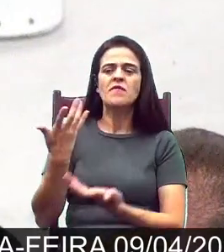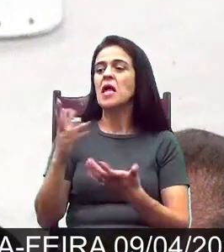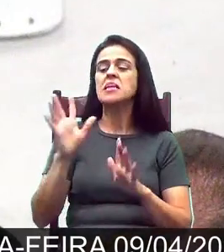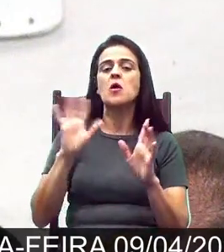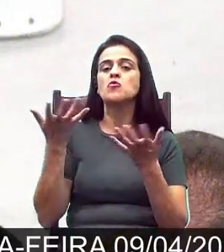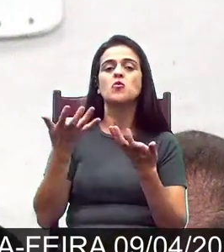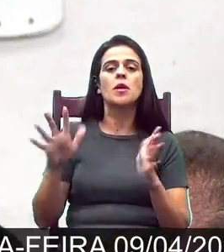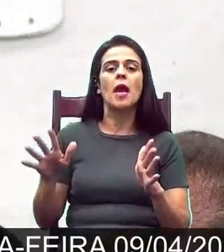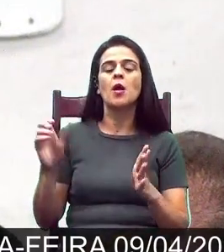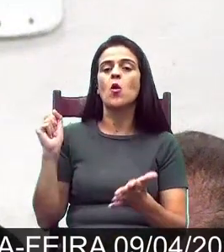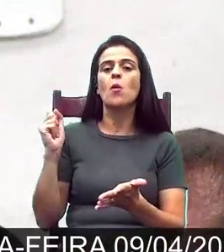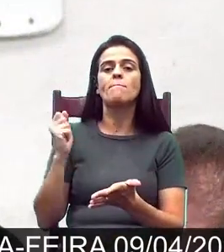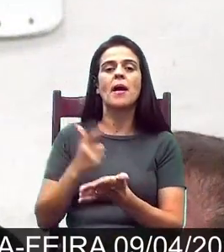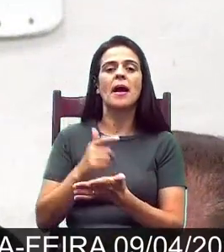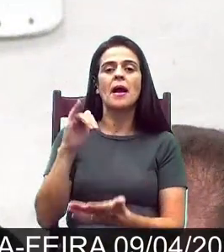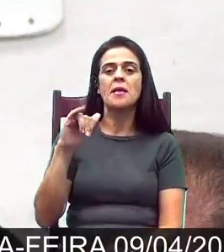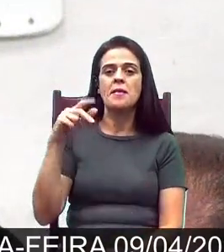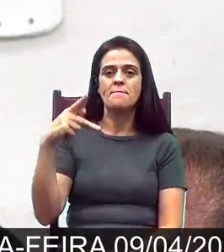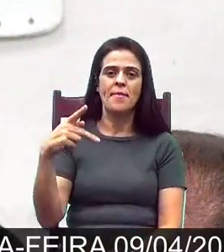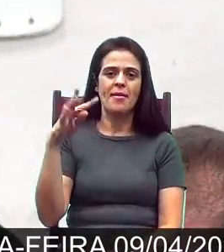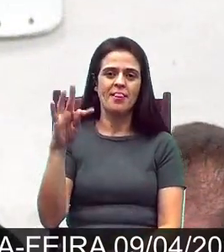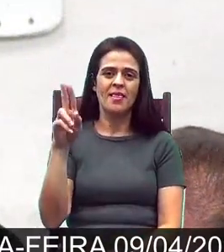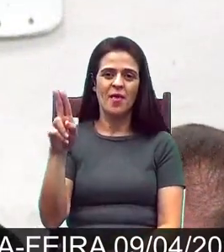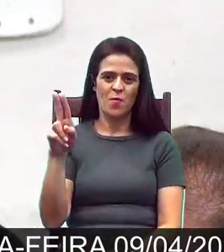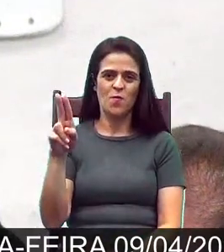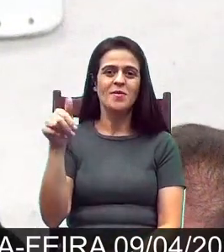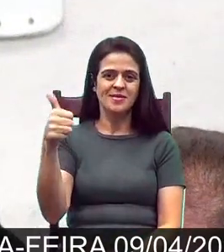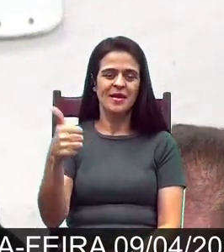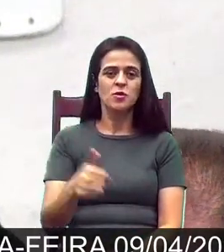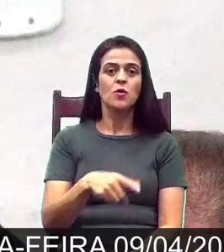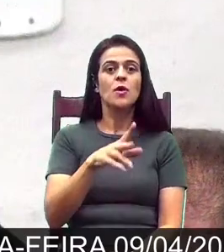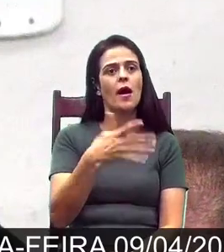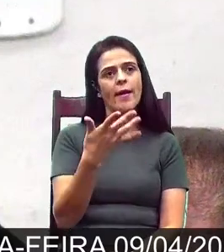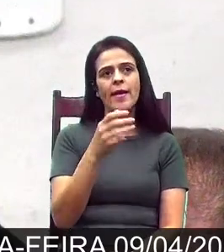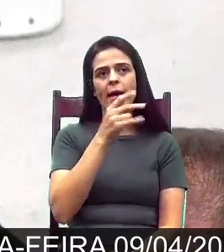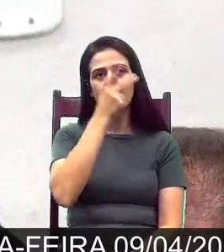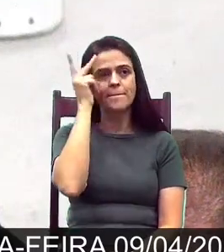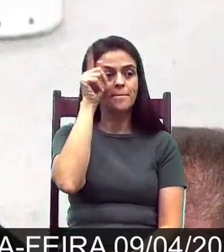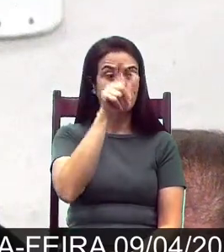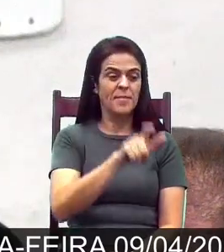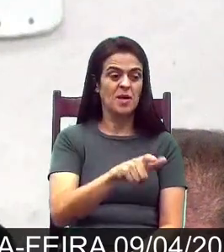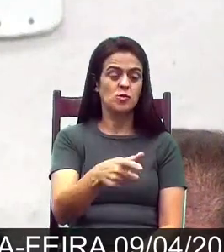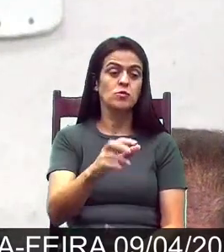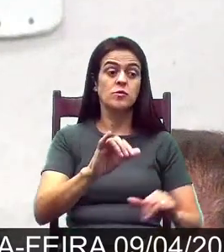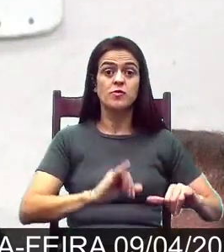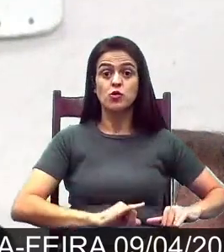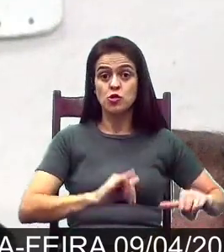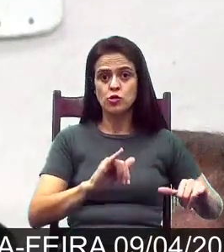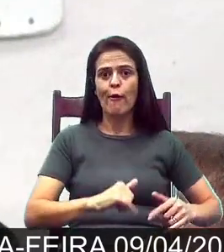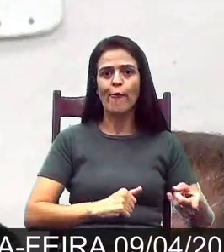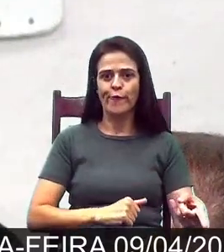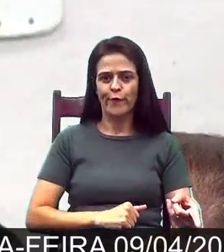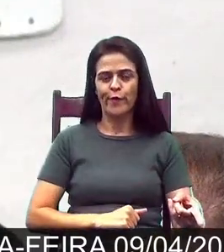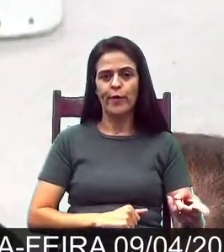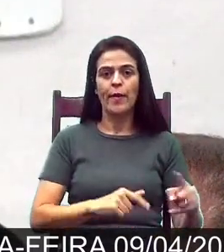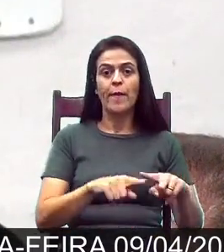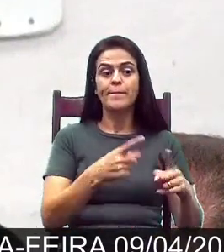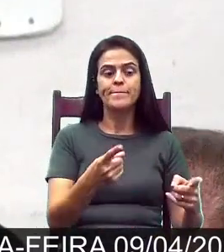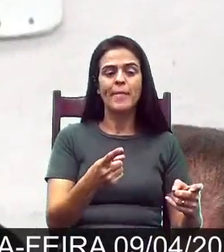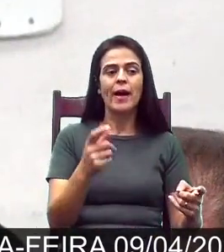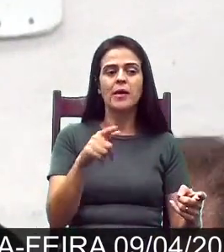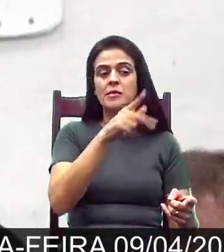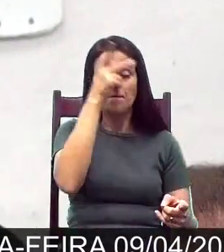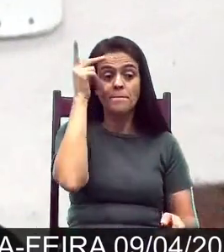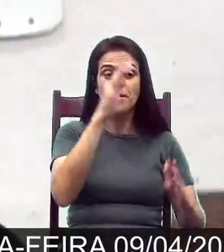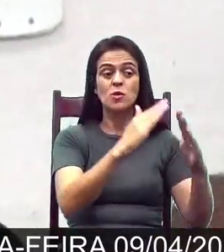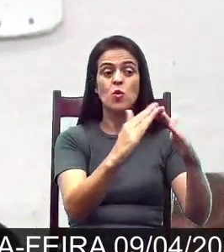loteador não fez o que tinha que ser feito. Infelizmente, as pessoas vão acabar passando aí por isso, porque não tem como a prefeitura fazer